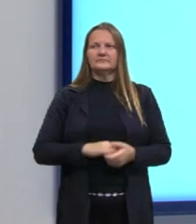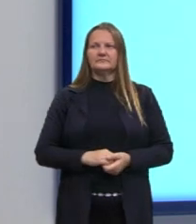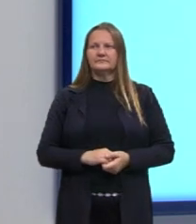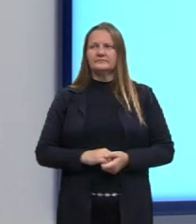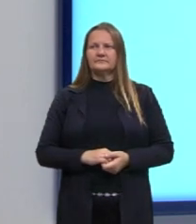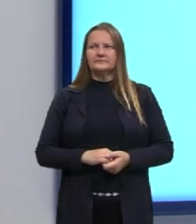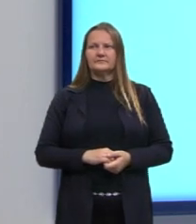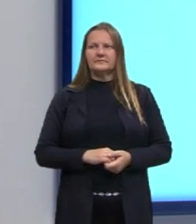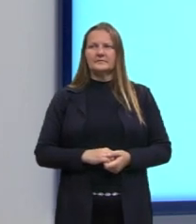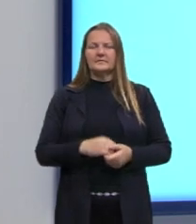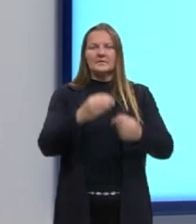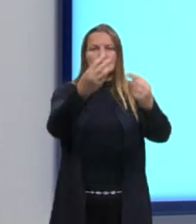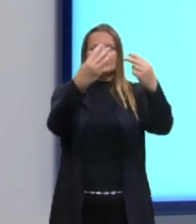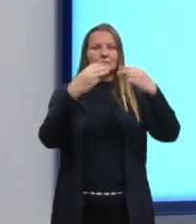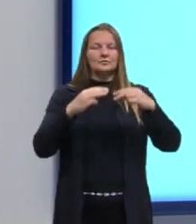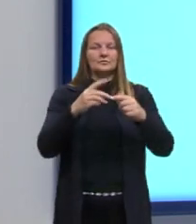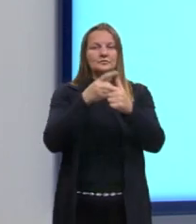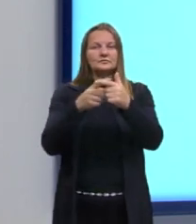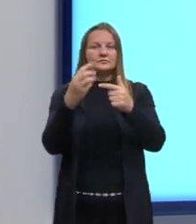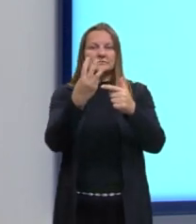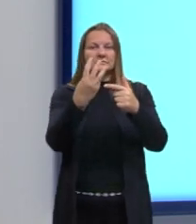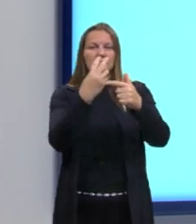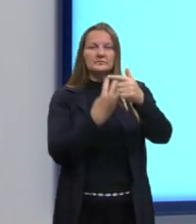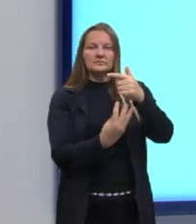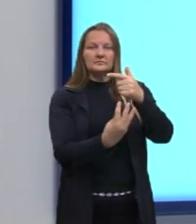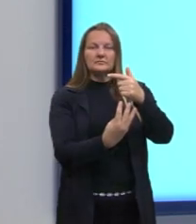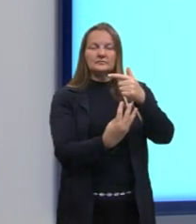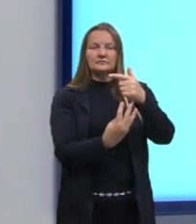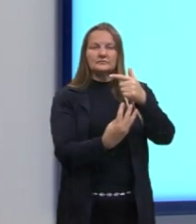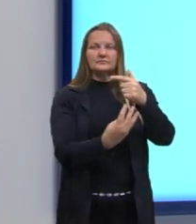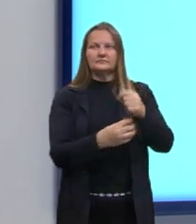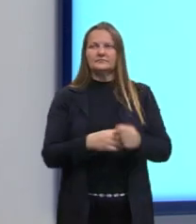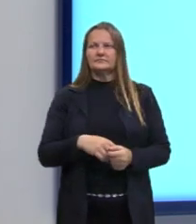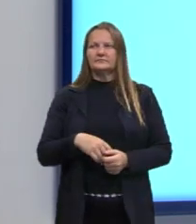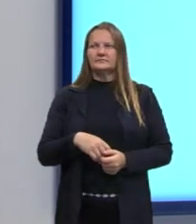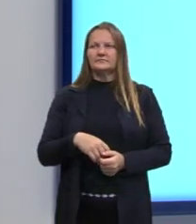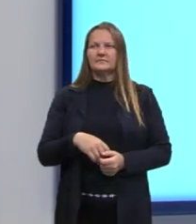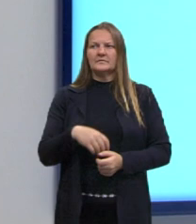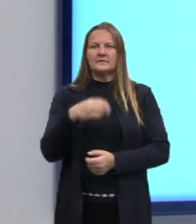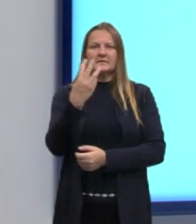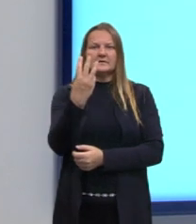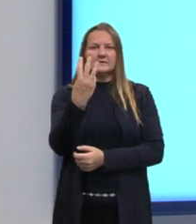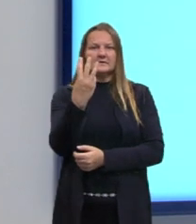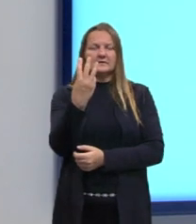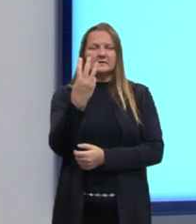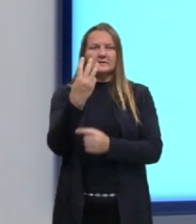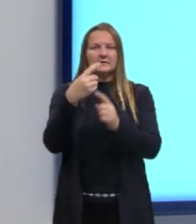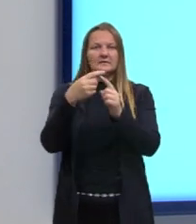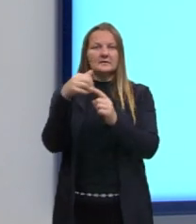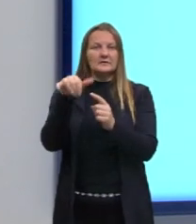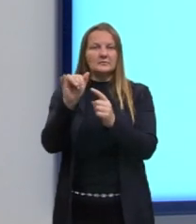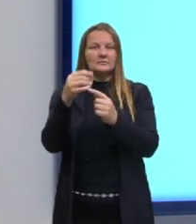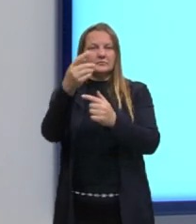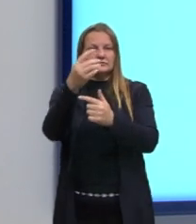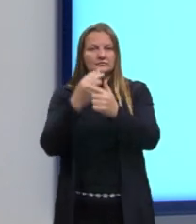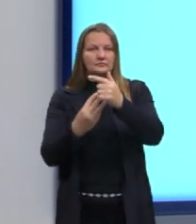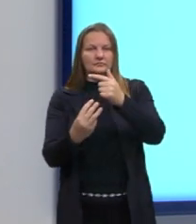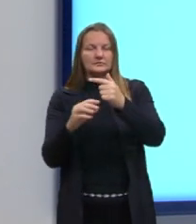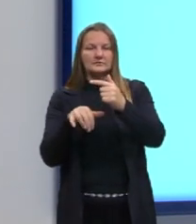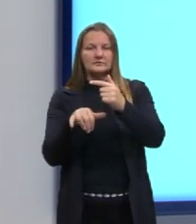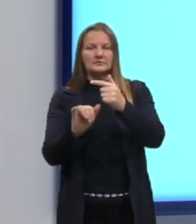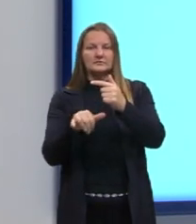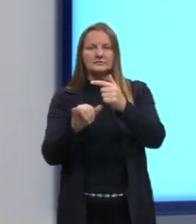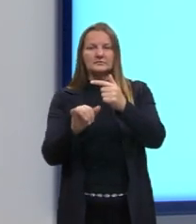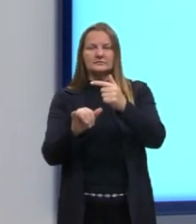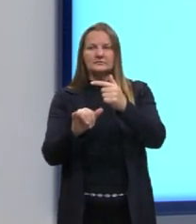tínhamos 9x nós vamos dividir por três chegando em 3x nós tínhamos mais três Y dividido por